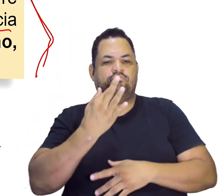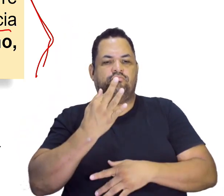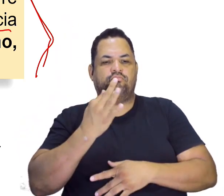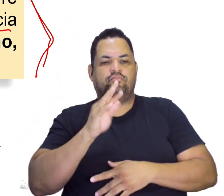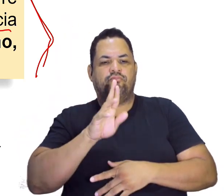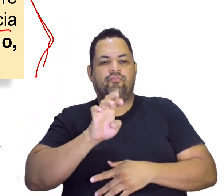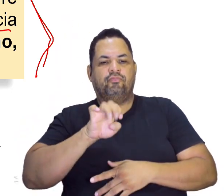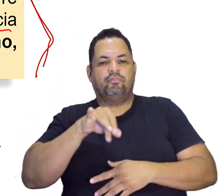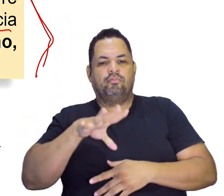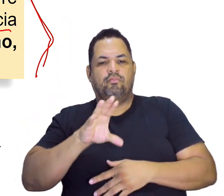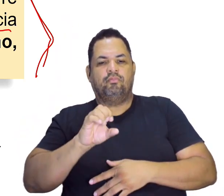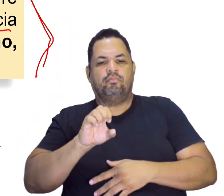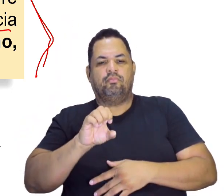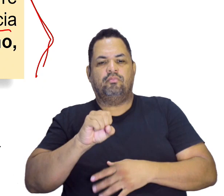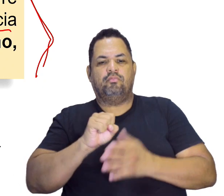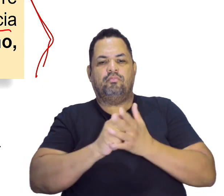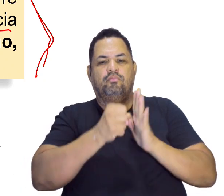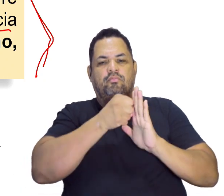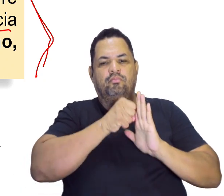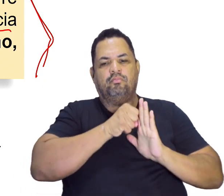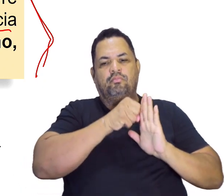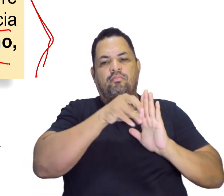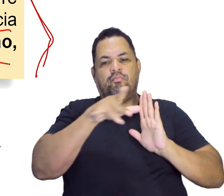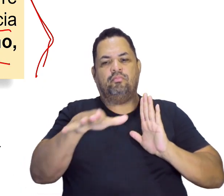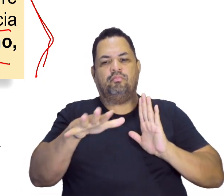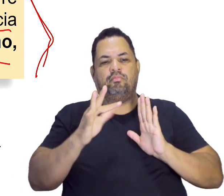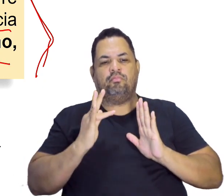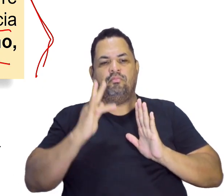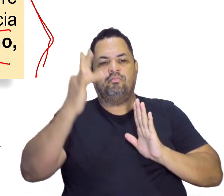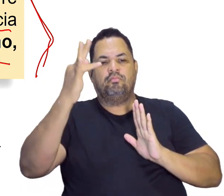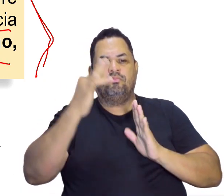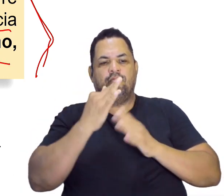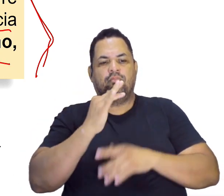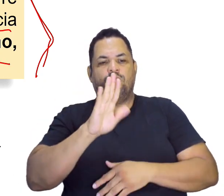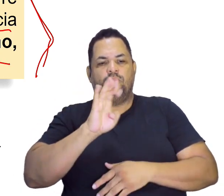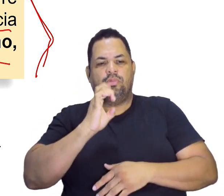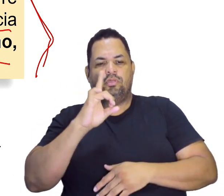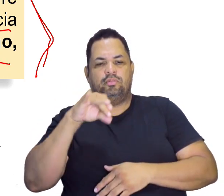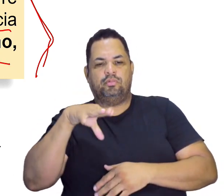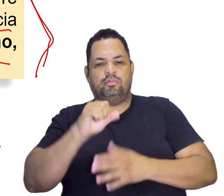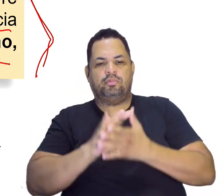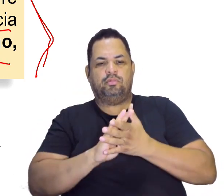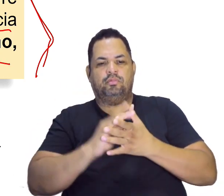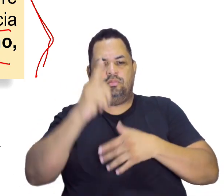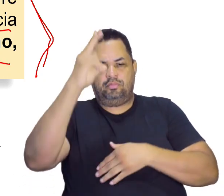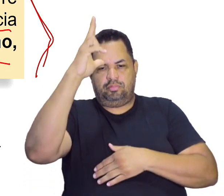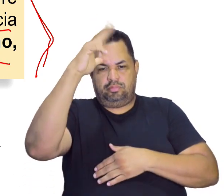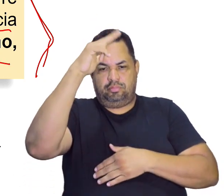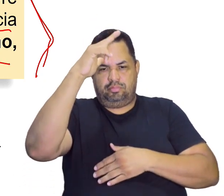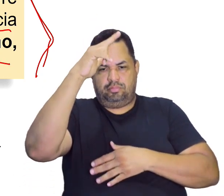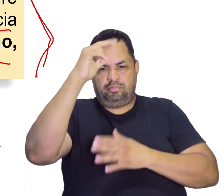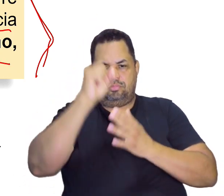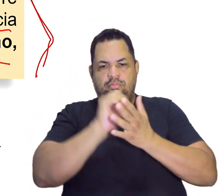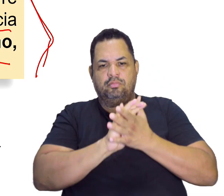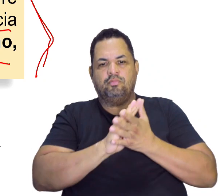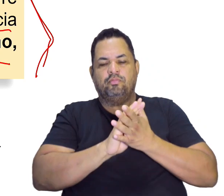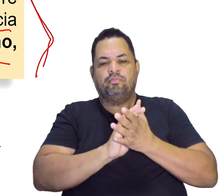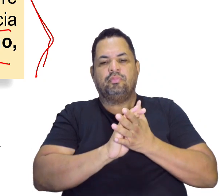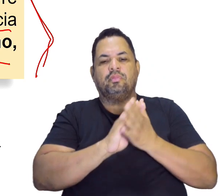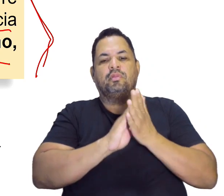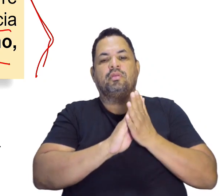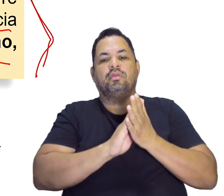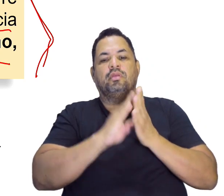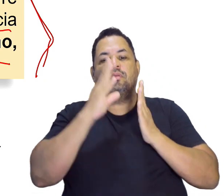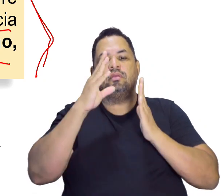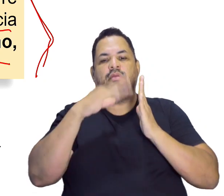do fauvismo, expressionismo, futurismo, cubismo, dadaísmo e